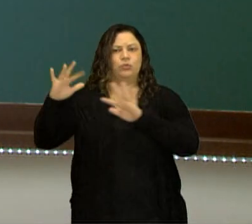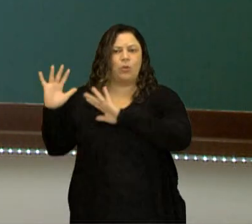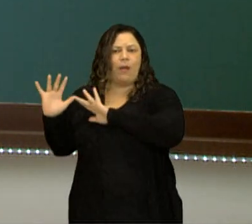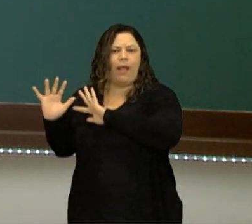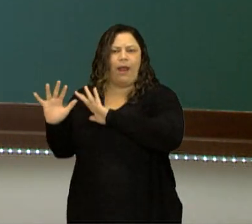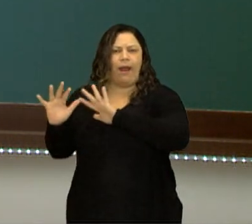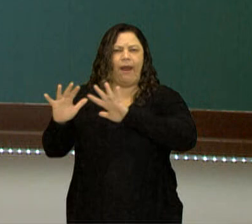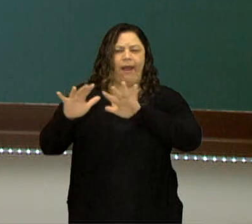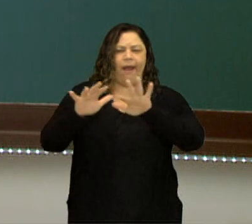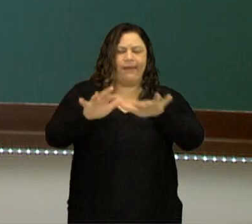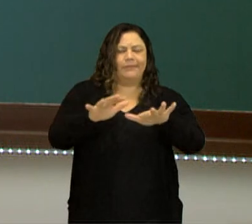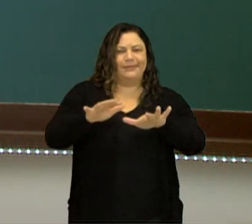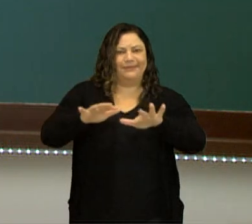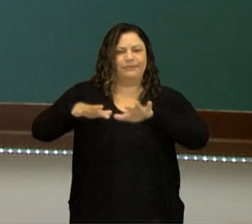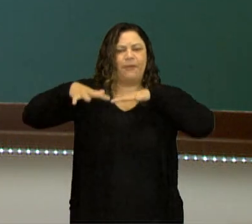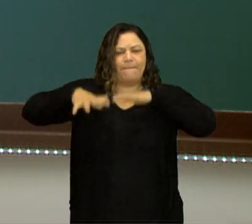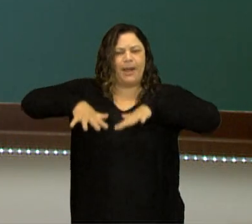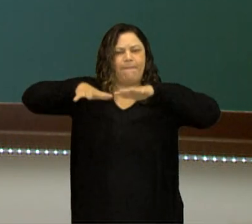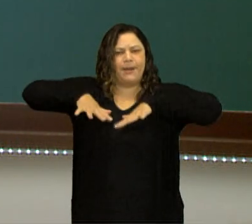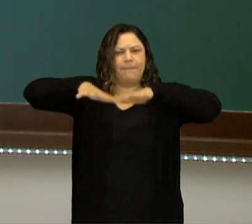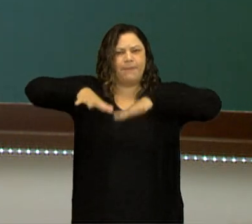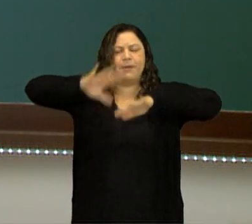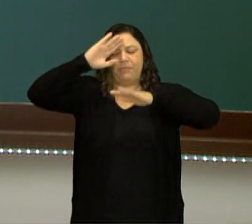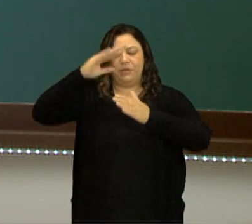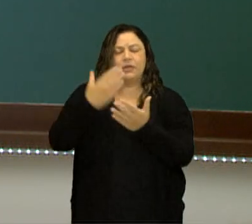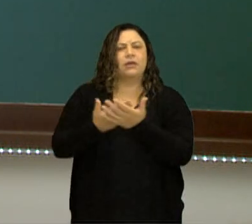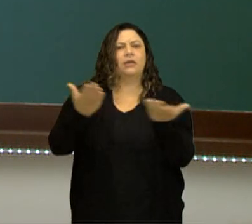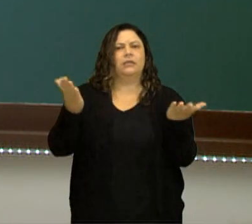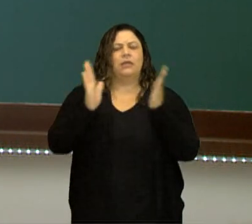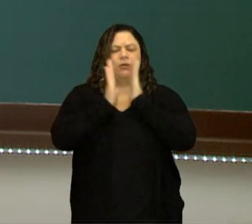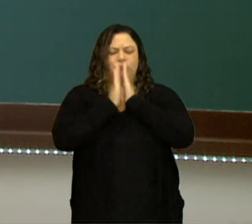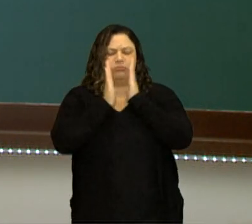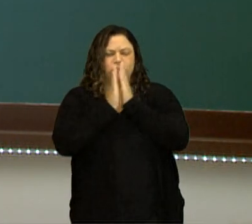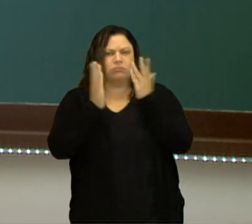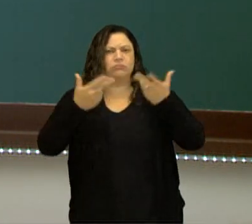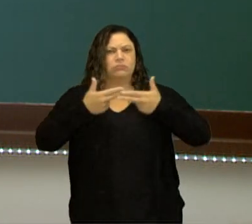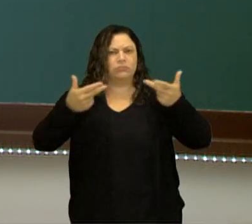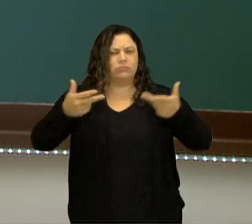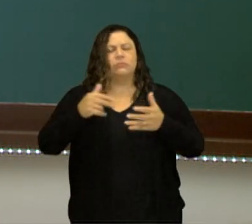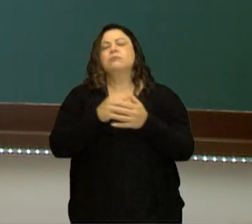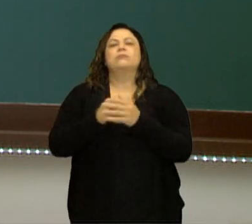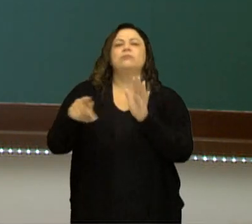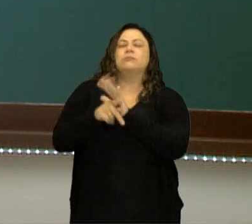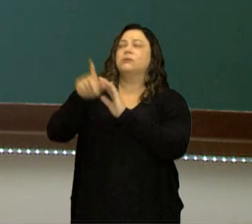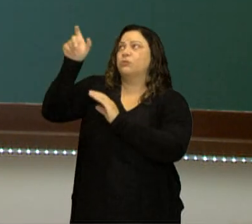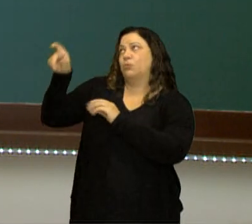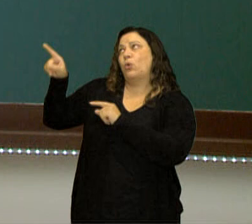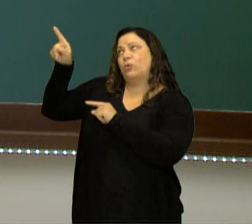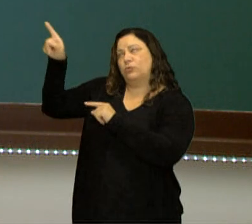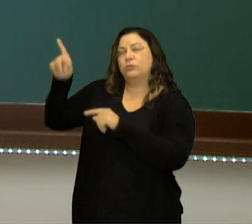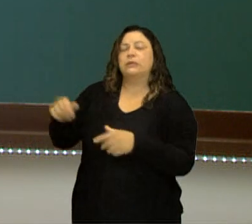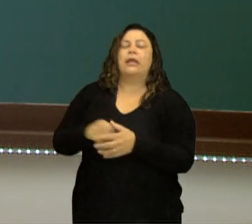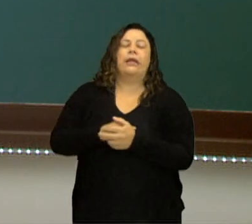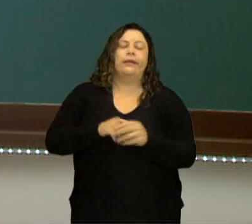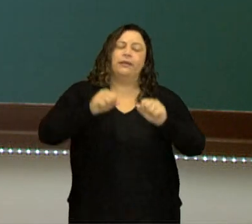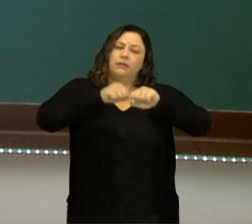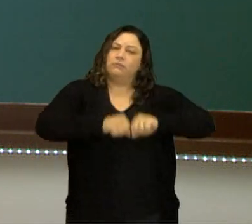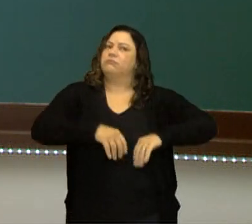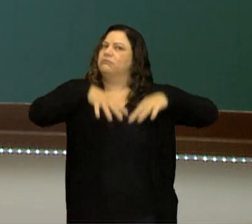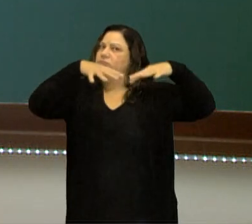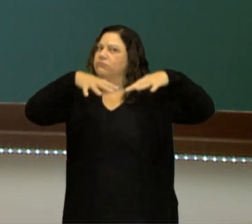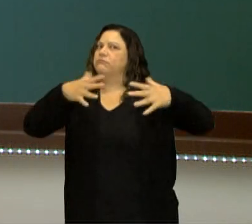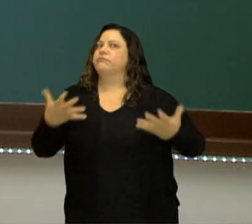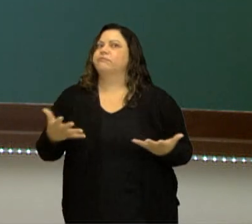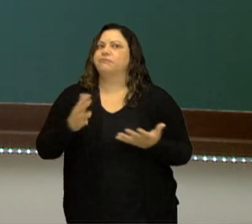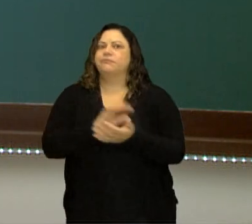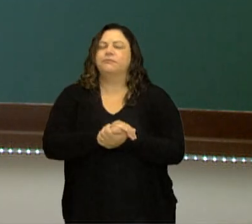as pessoas acreditavam nas suas rezas e até, como eu disse, ele conferia um milagre ao